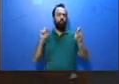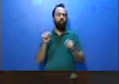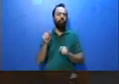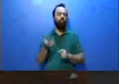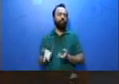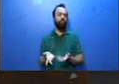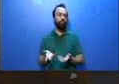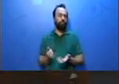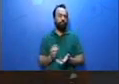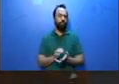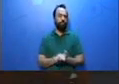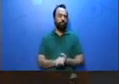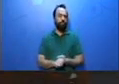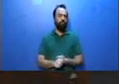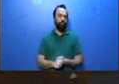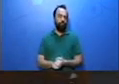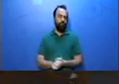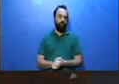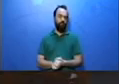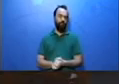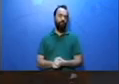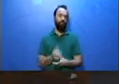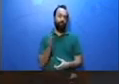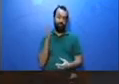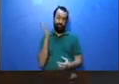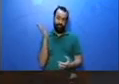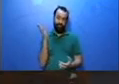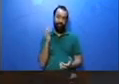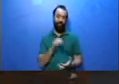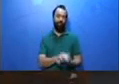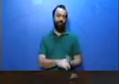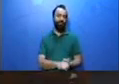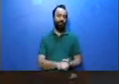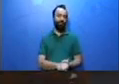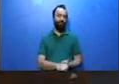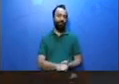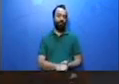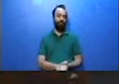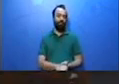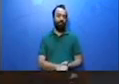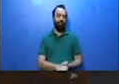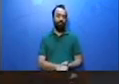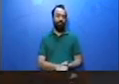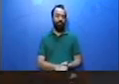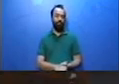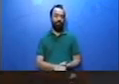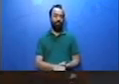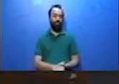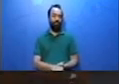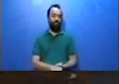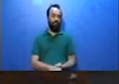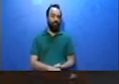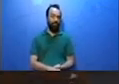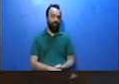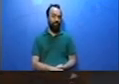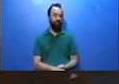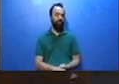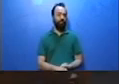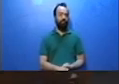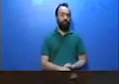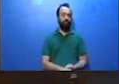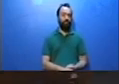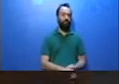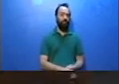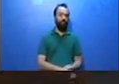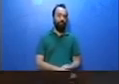nessa tirinha? Isso, professor, era a tirinha do Adão, apareceu o título Adão. O título Adão. Vamos